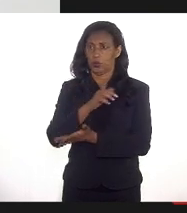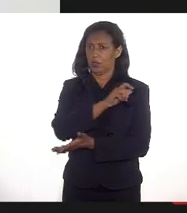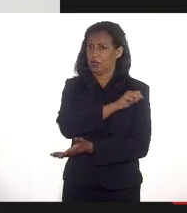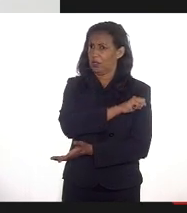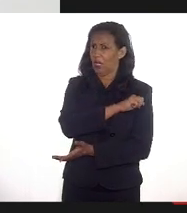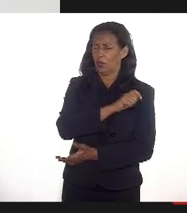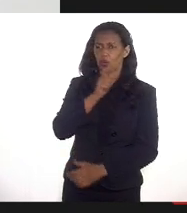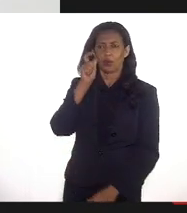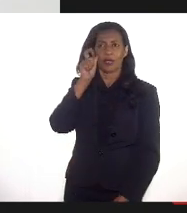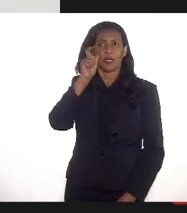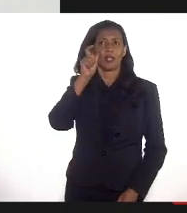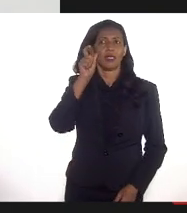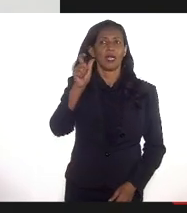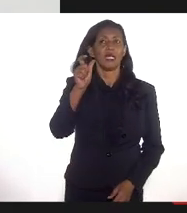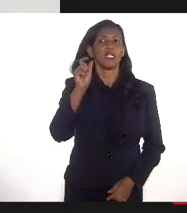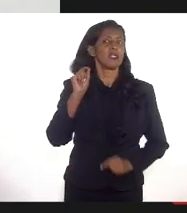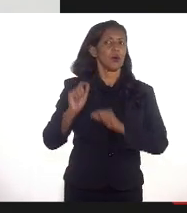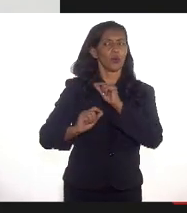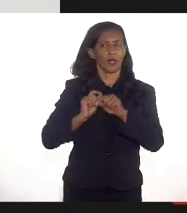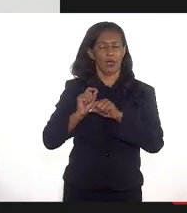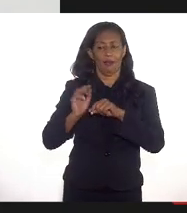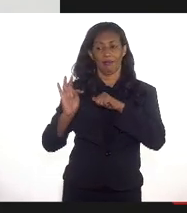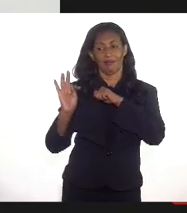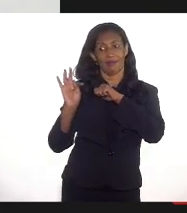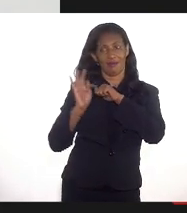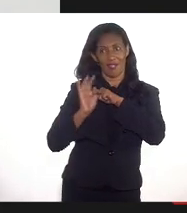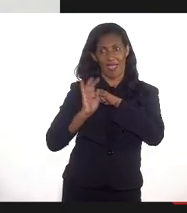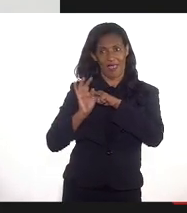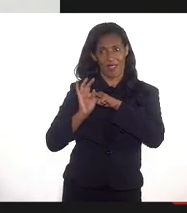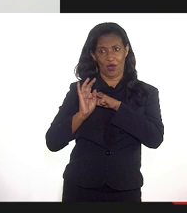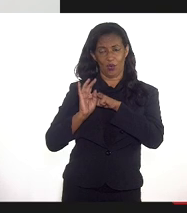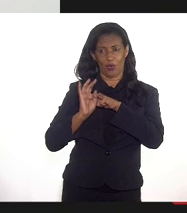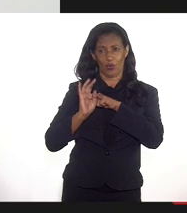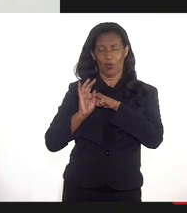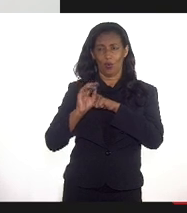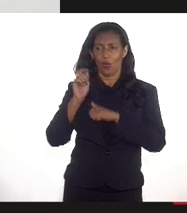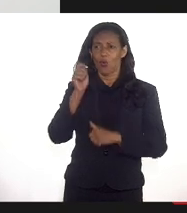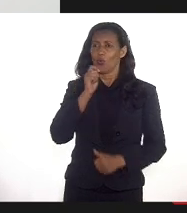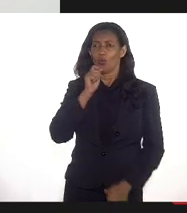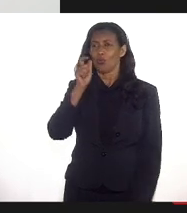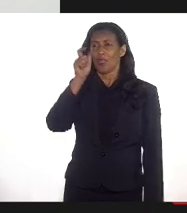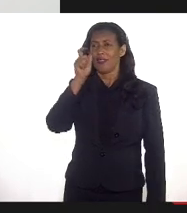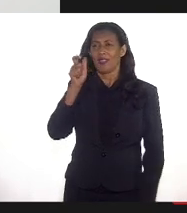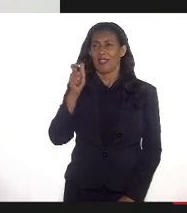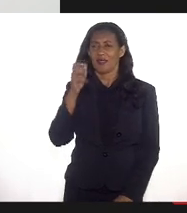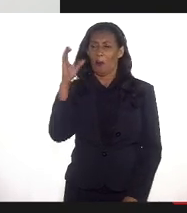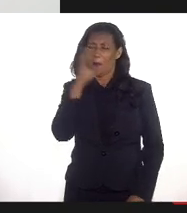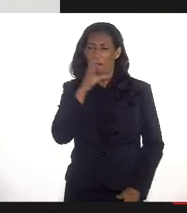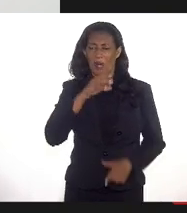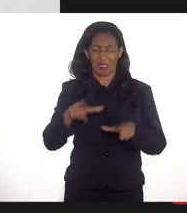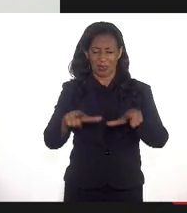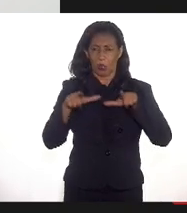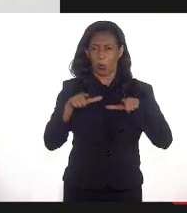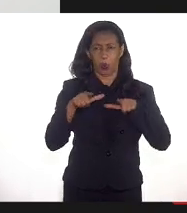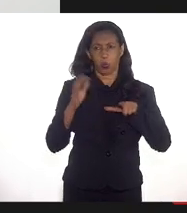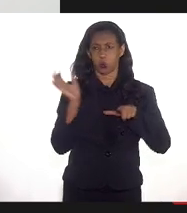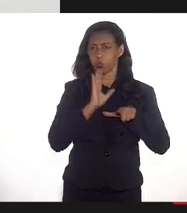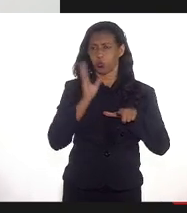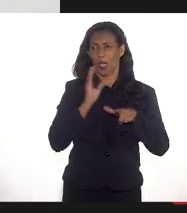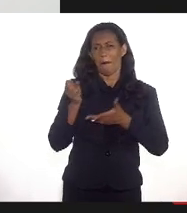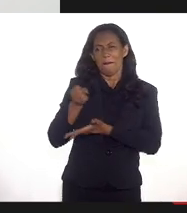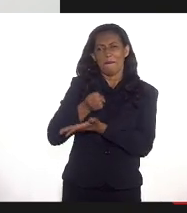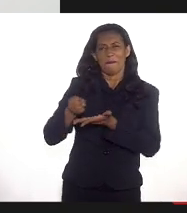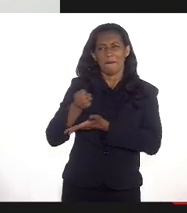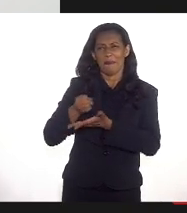o interesse dele é o ensino técnico. Então, esses alunos não têm interesse em adiantar o certificado dele de educação